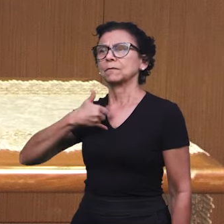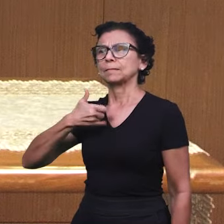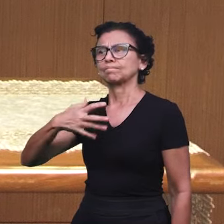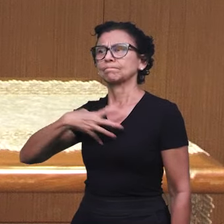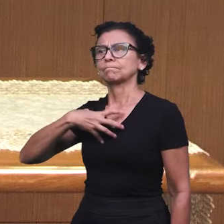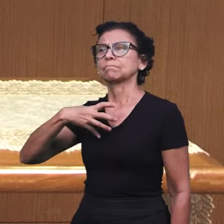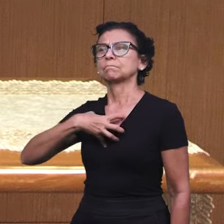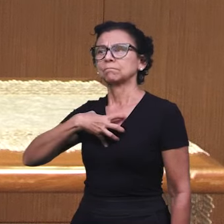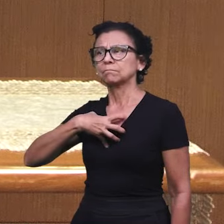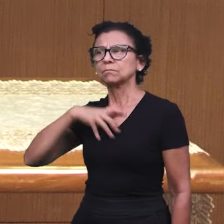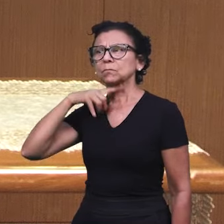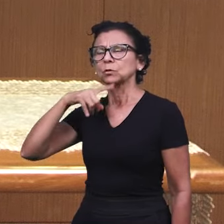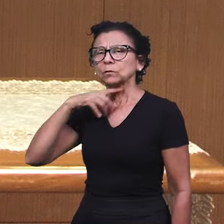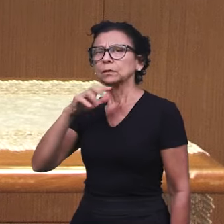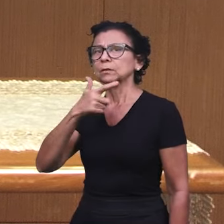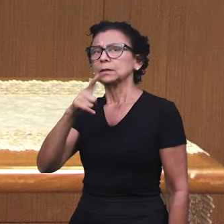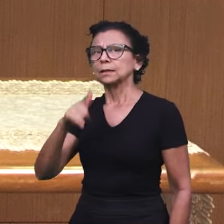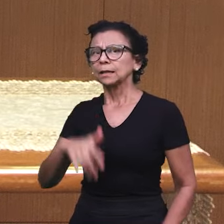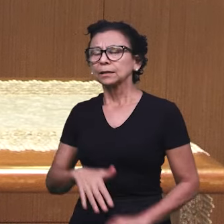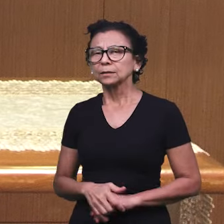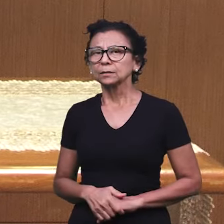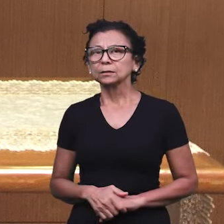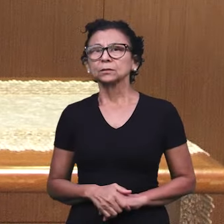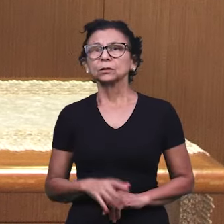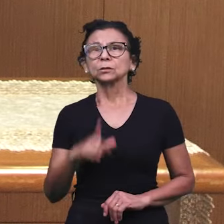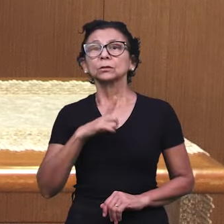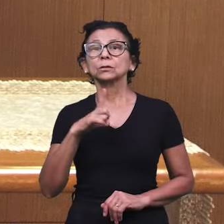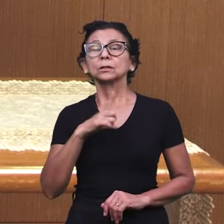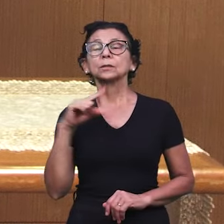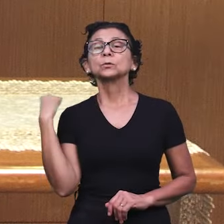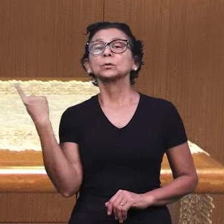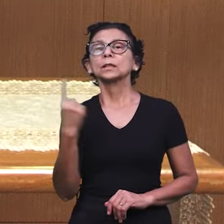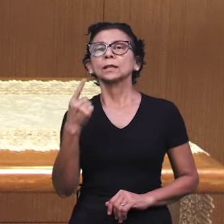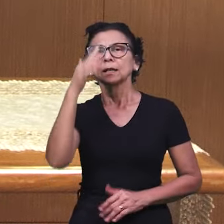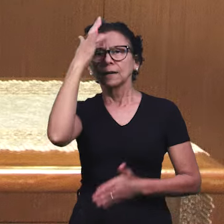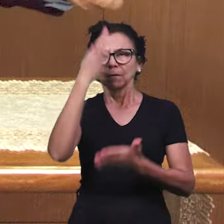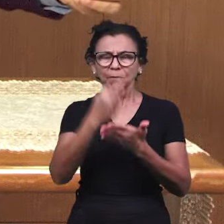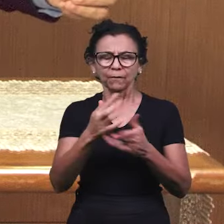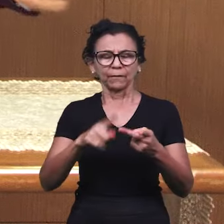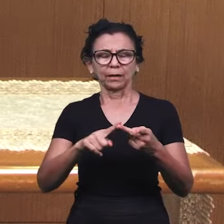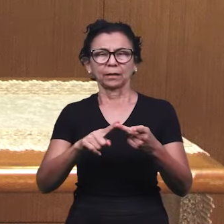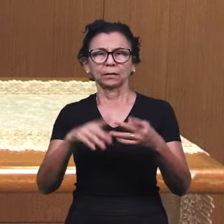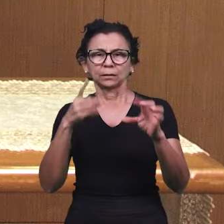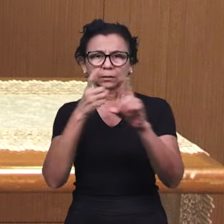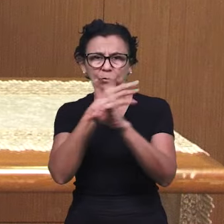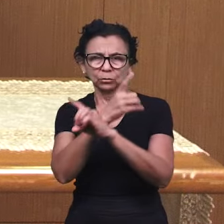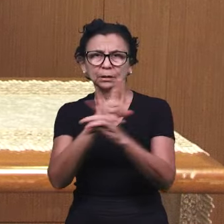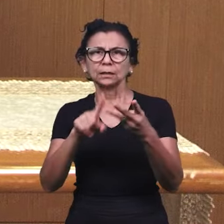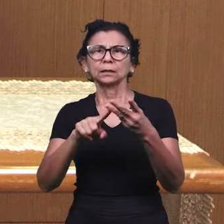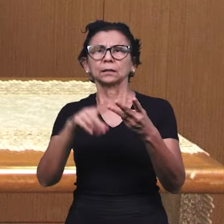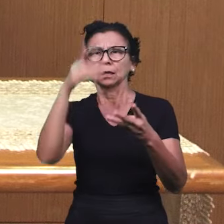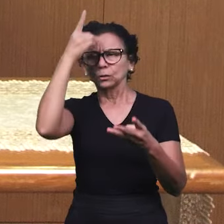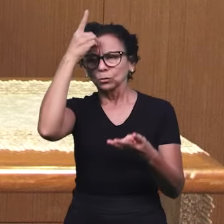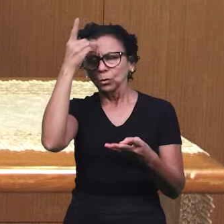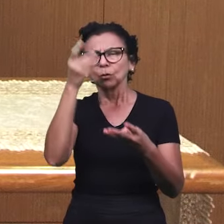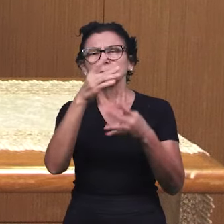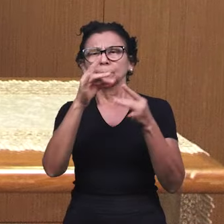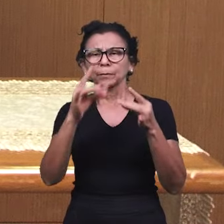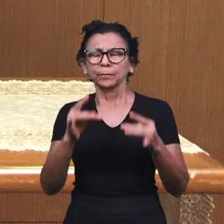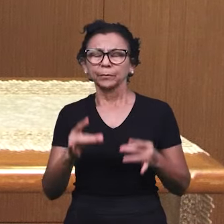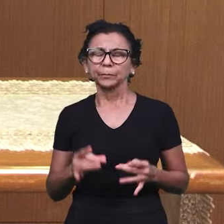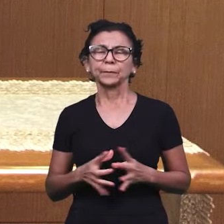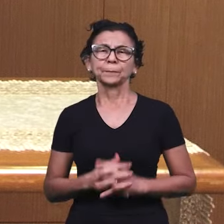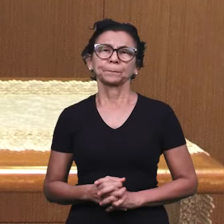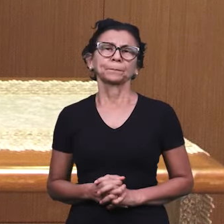tens. Então, o que é que nós temos? Temos a fé, temos a doutrina, temos os dons. Meu irmão, olha,